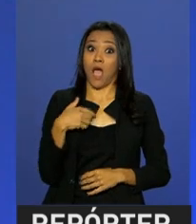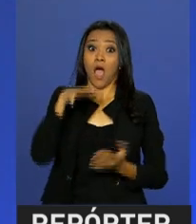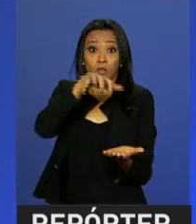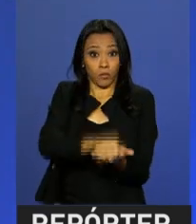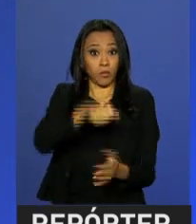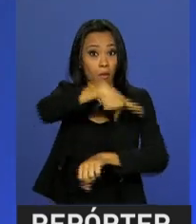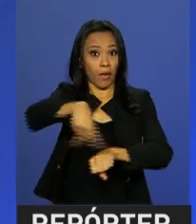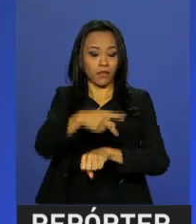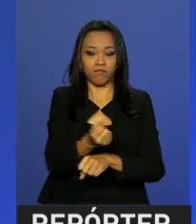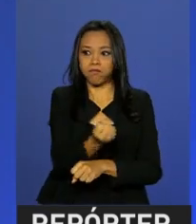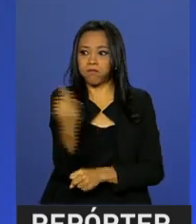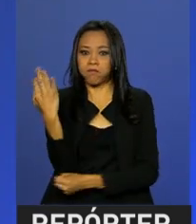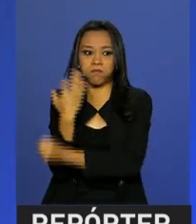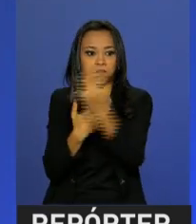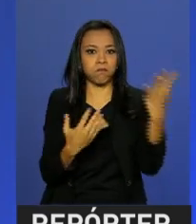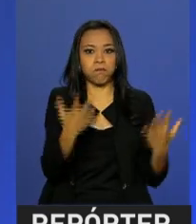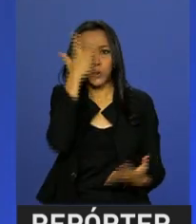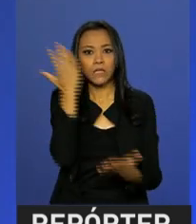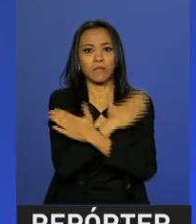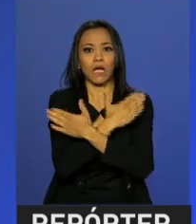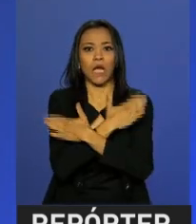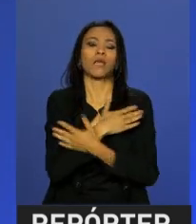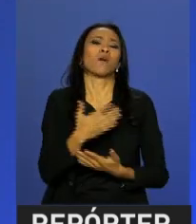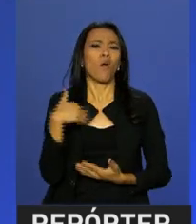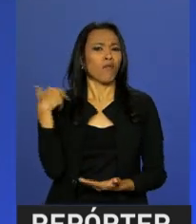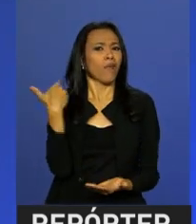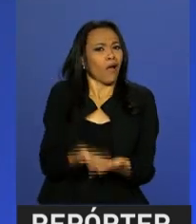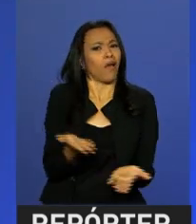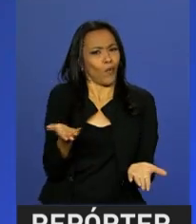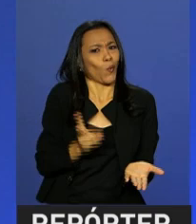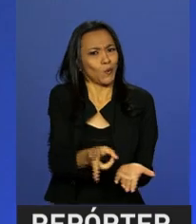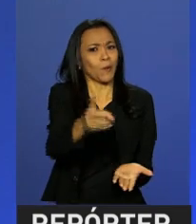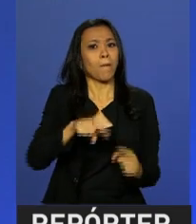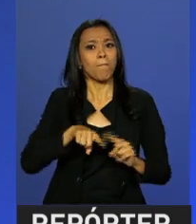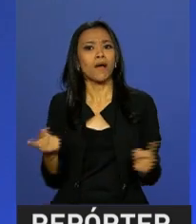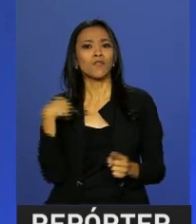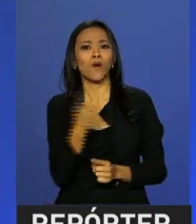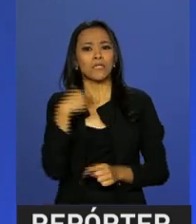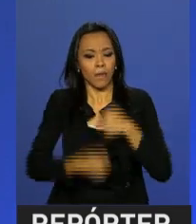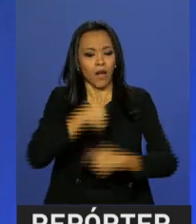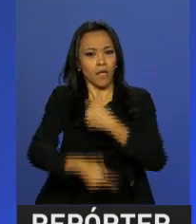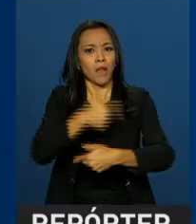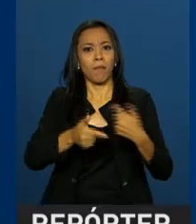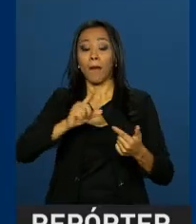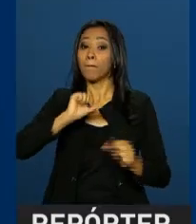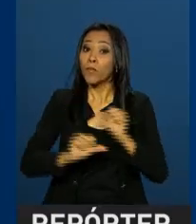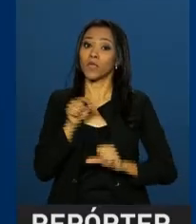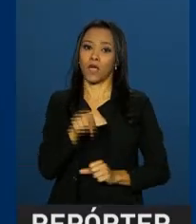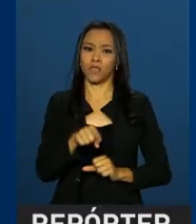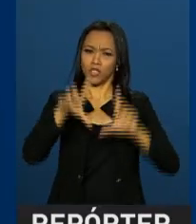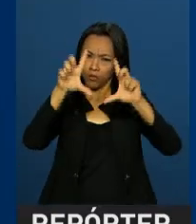muitos milhões de desempregados o desemprego ainda persiste mas estamos trabalhando o tempo todo para mudar esse quadro